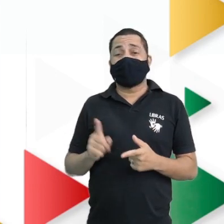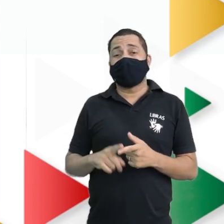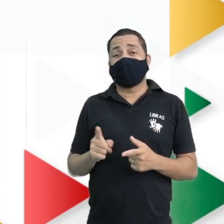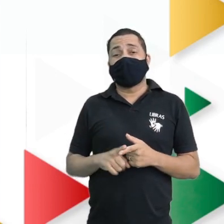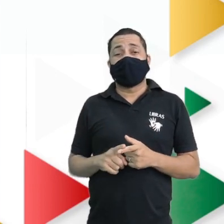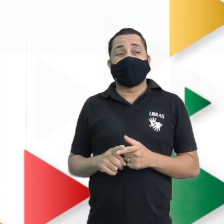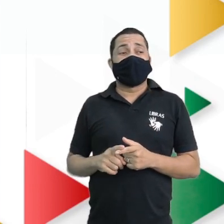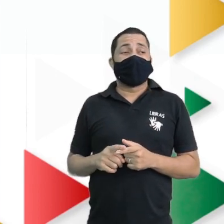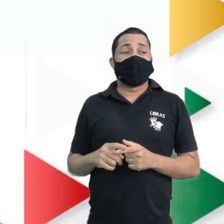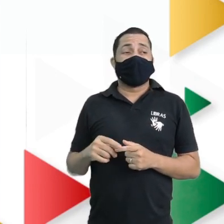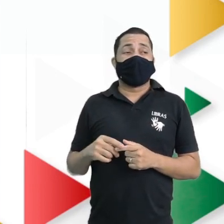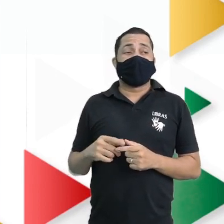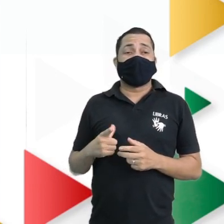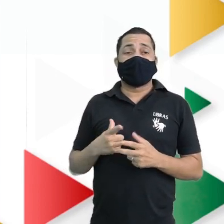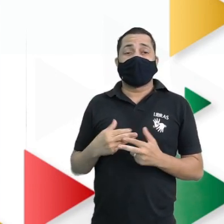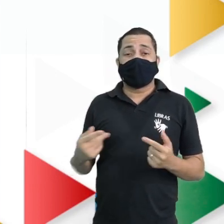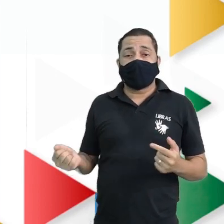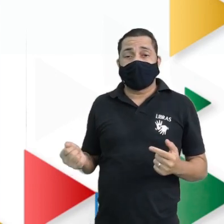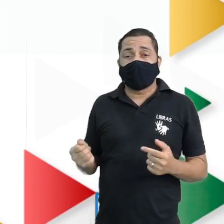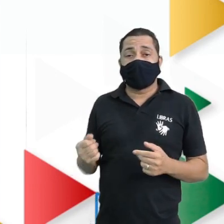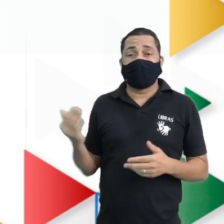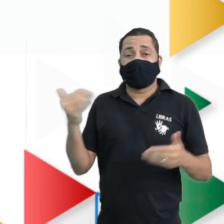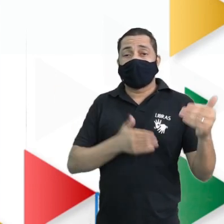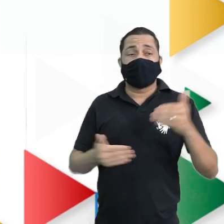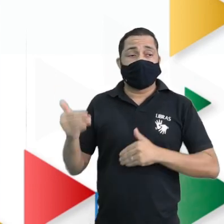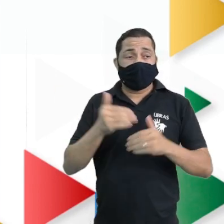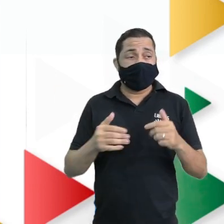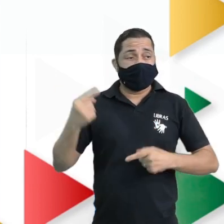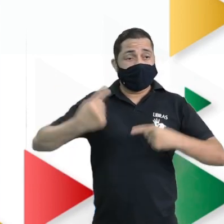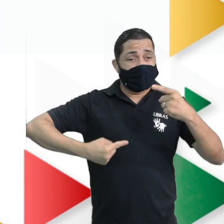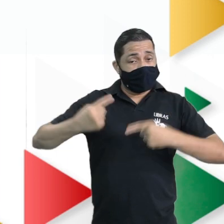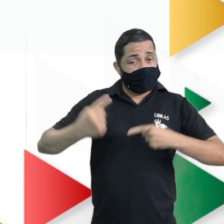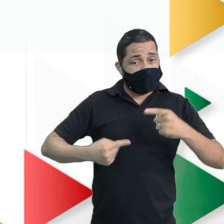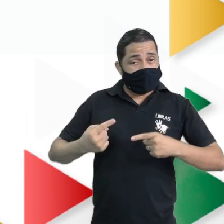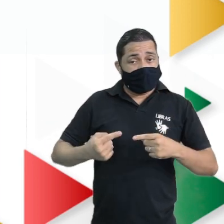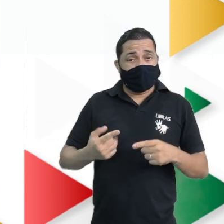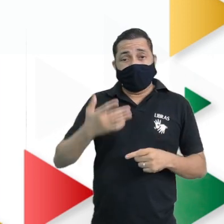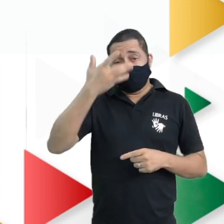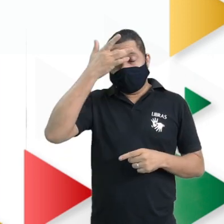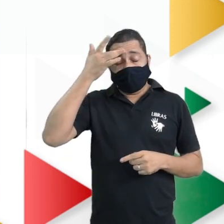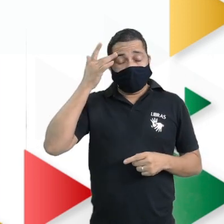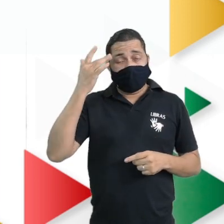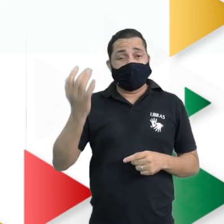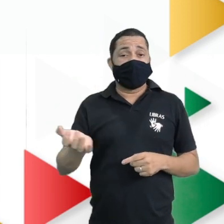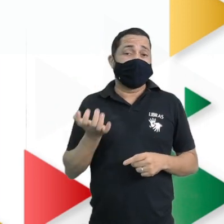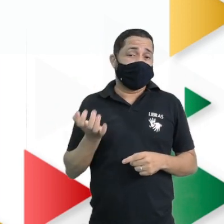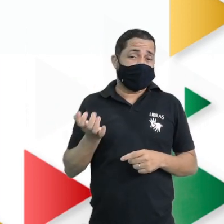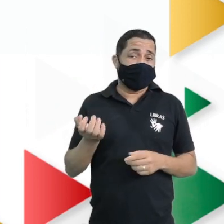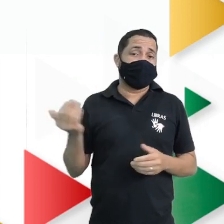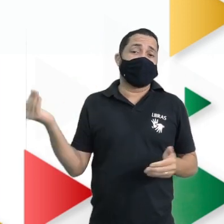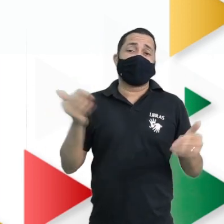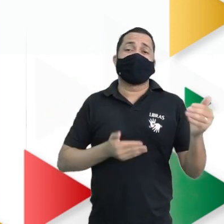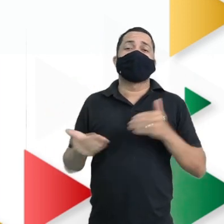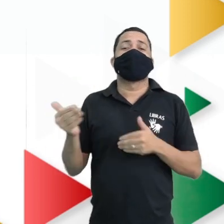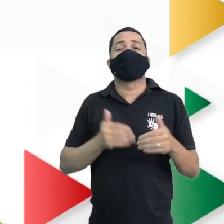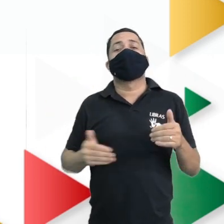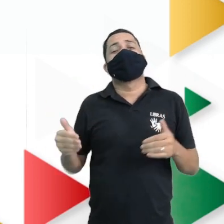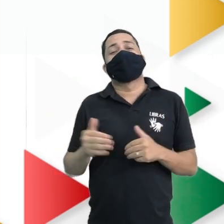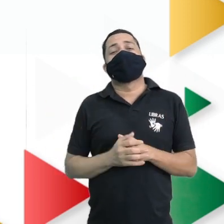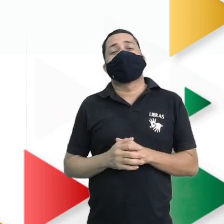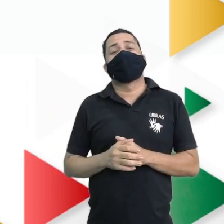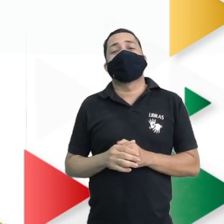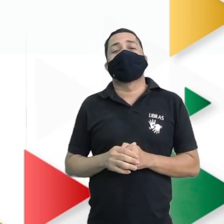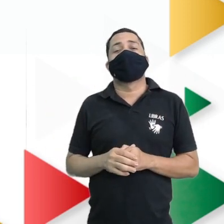camada popular em média por uma maior participação política. A galera queria, né, participar, né,